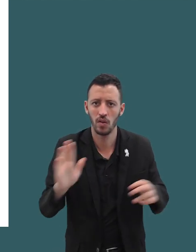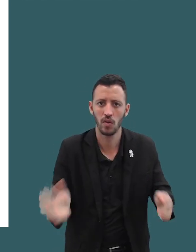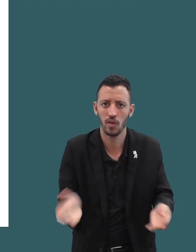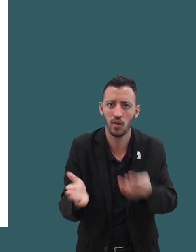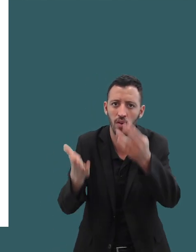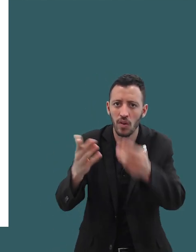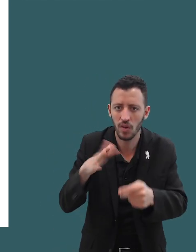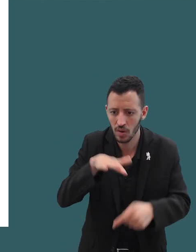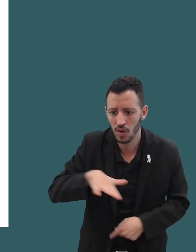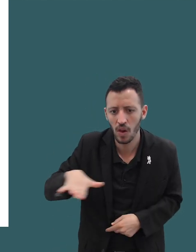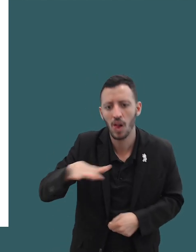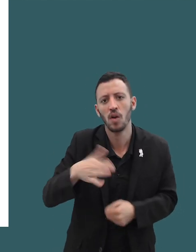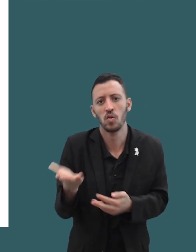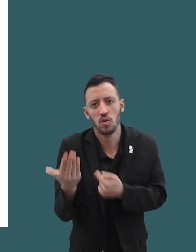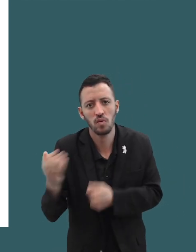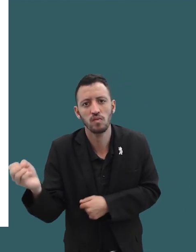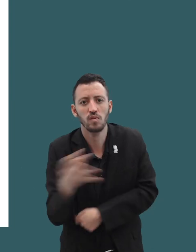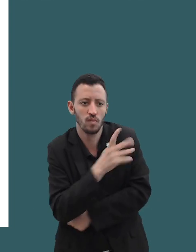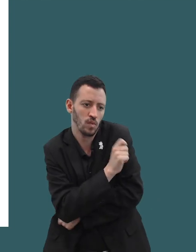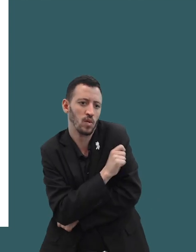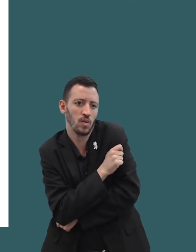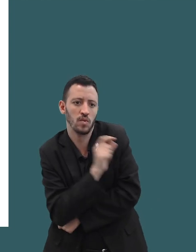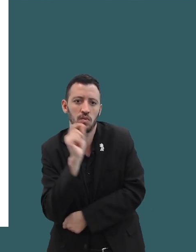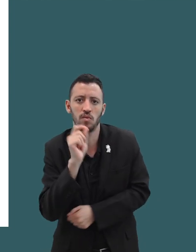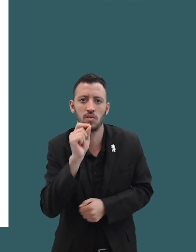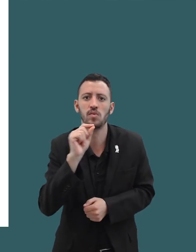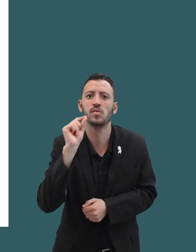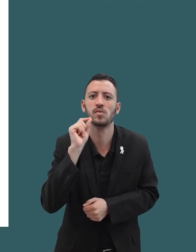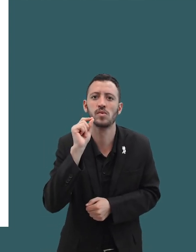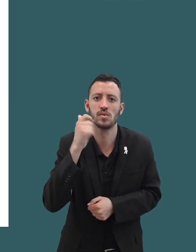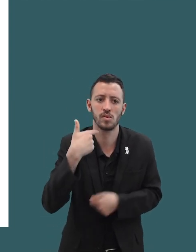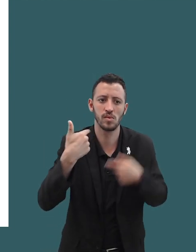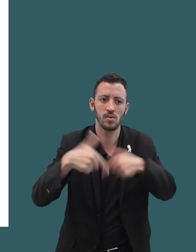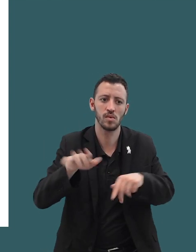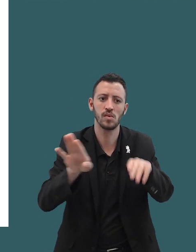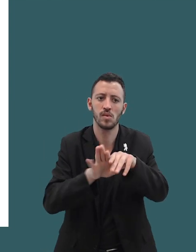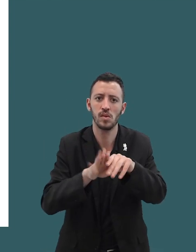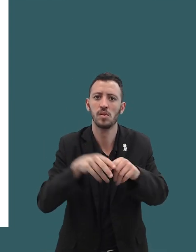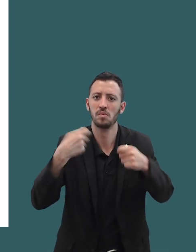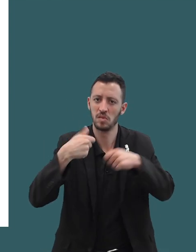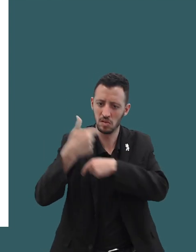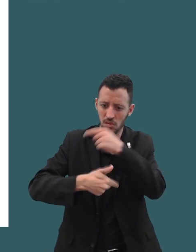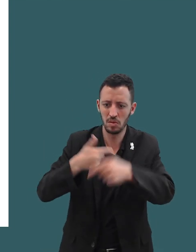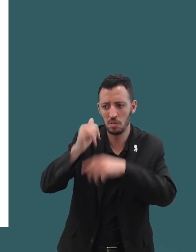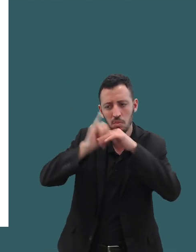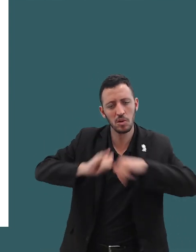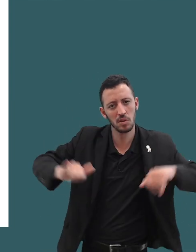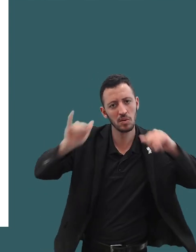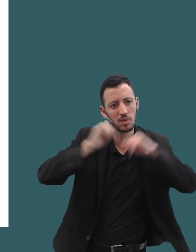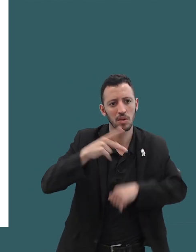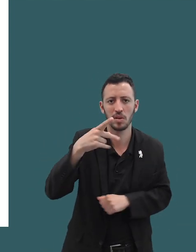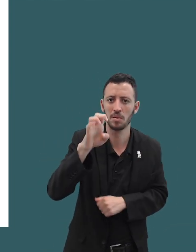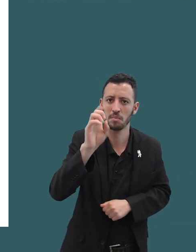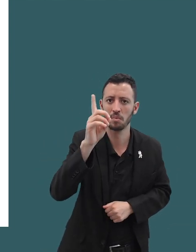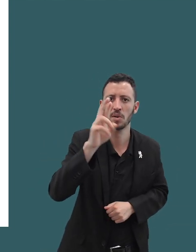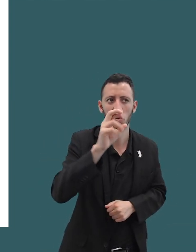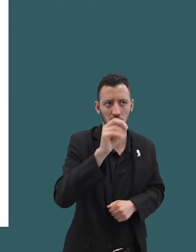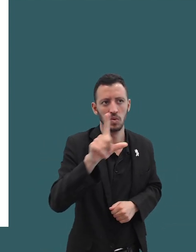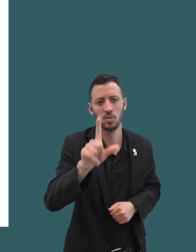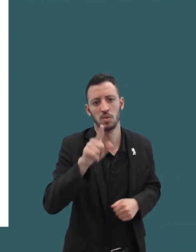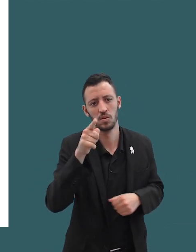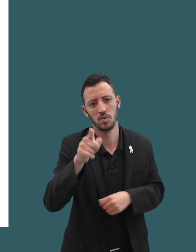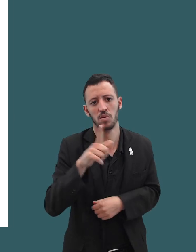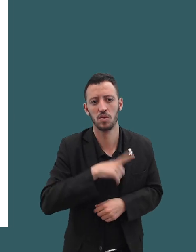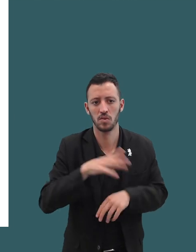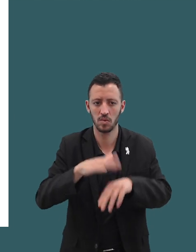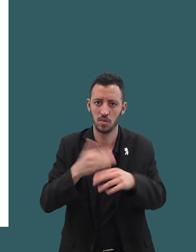motivando as crianças, os jovens, os alunos, né, para que sejam também influenciadores, divulgadores. Um deles é o Pedro Luz, né, que